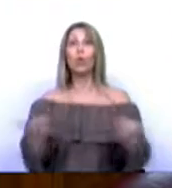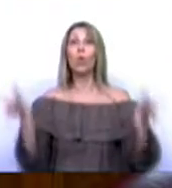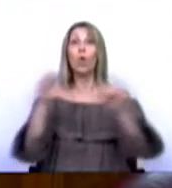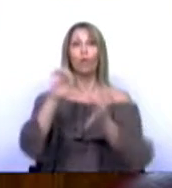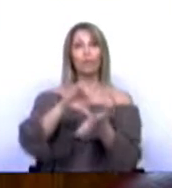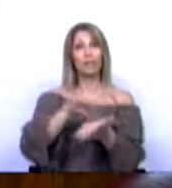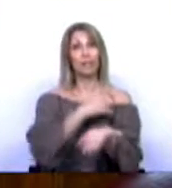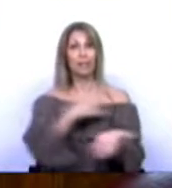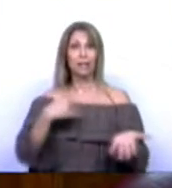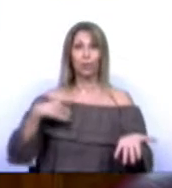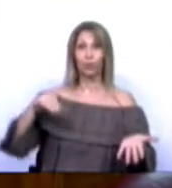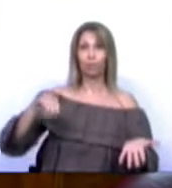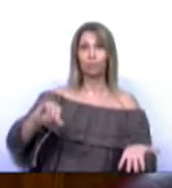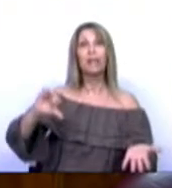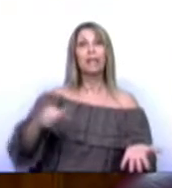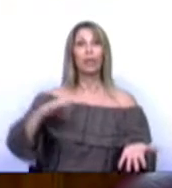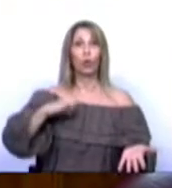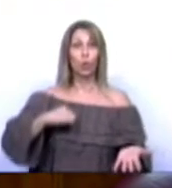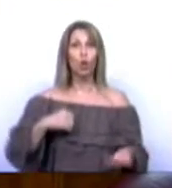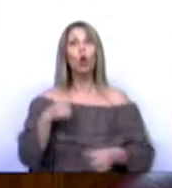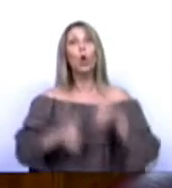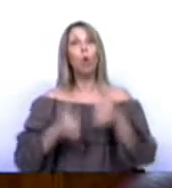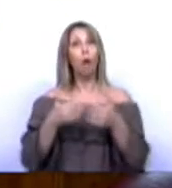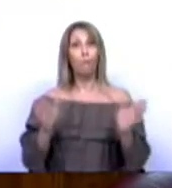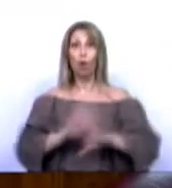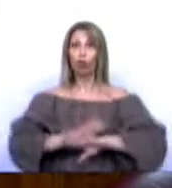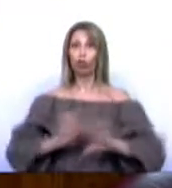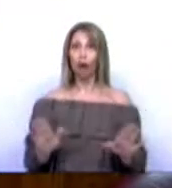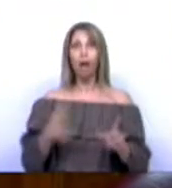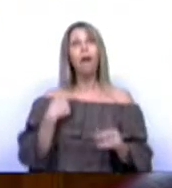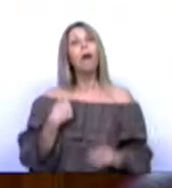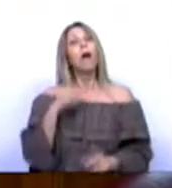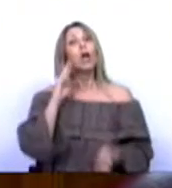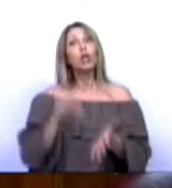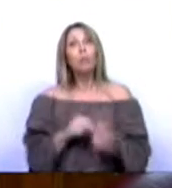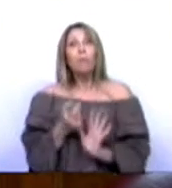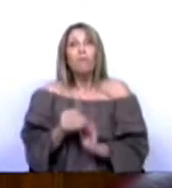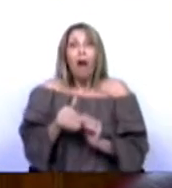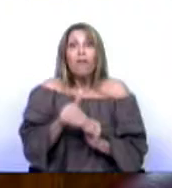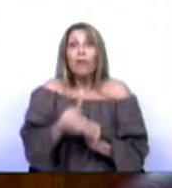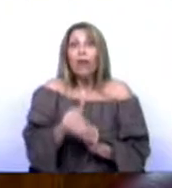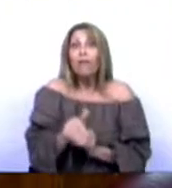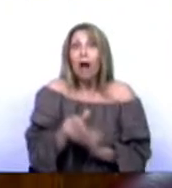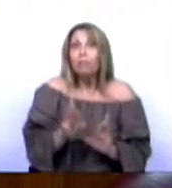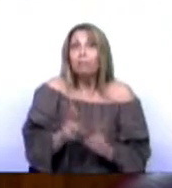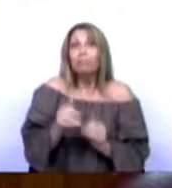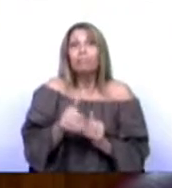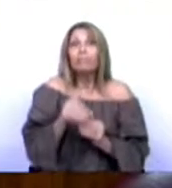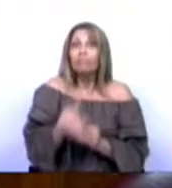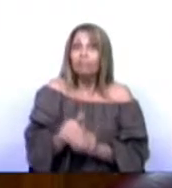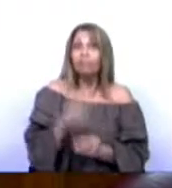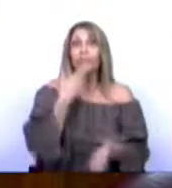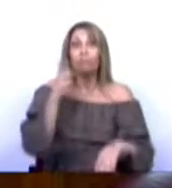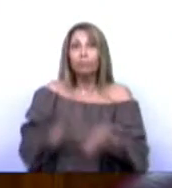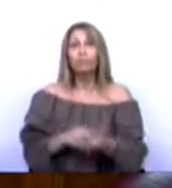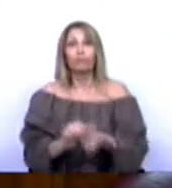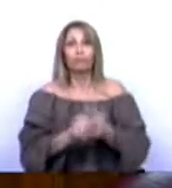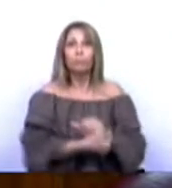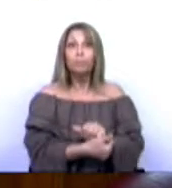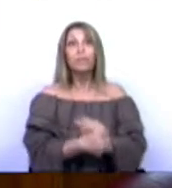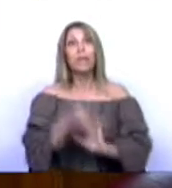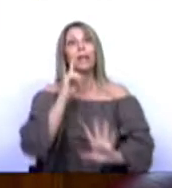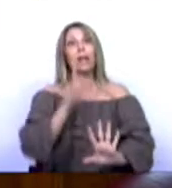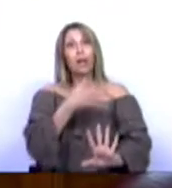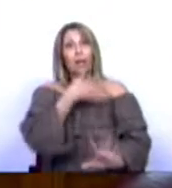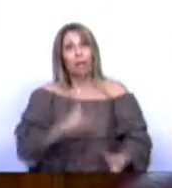o concurso já foi lançado e aquilo que esperamos é que a breve prazo este Centro de Saúde seja uma realidade e que as aspirações dos habitantes da Quinta